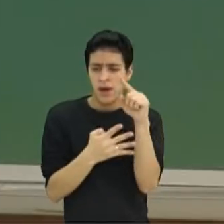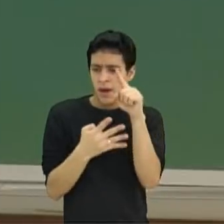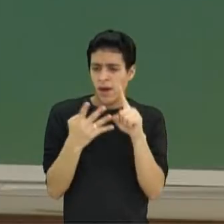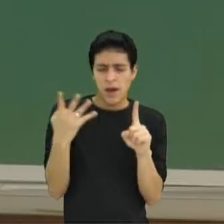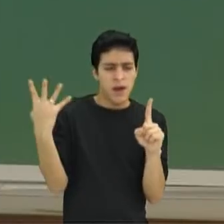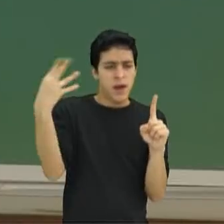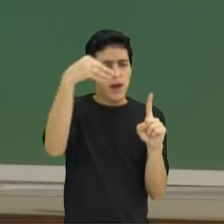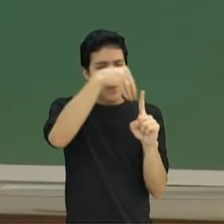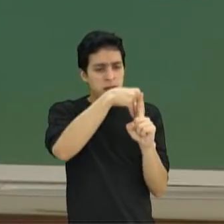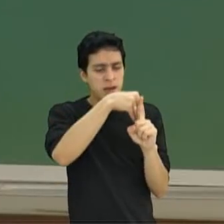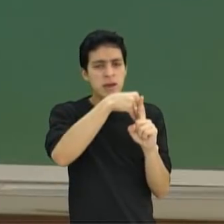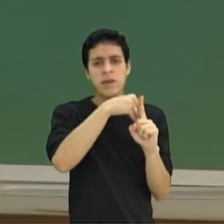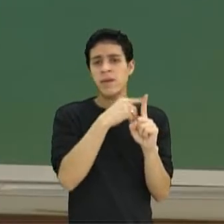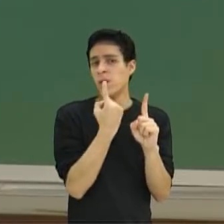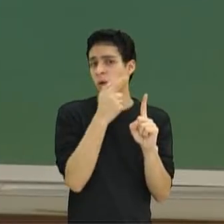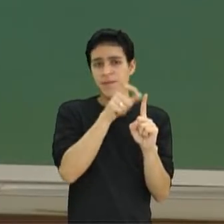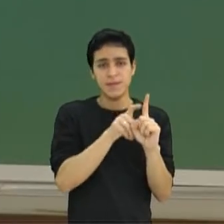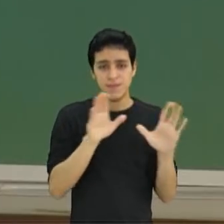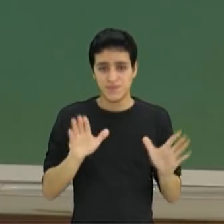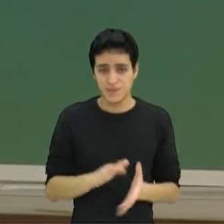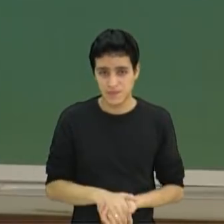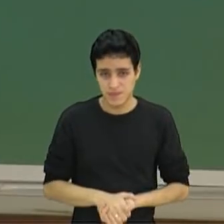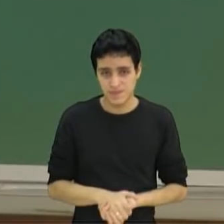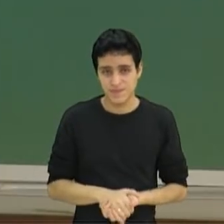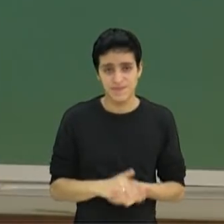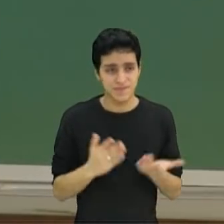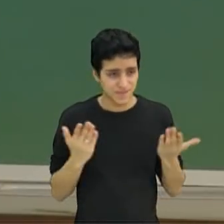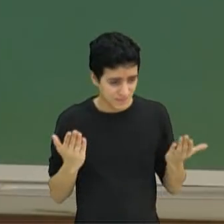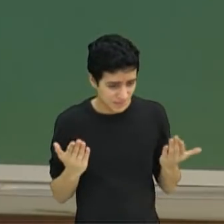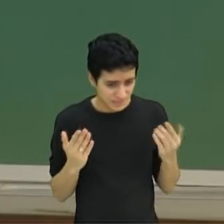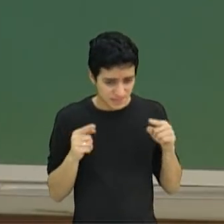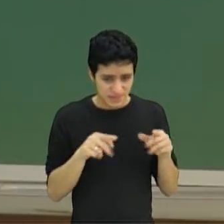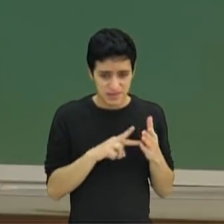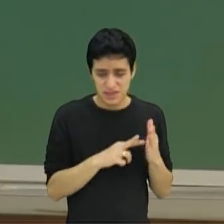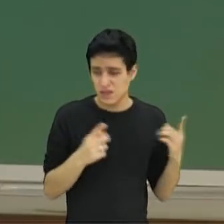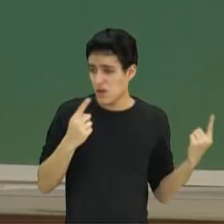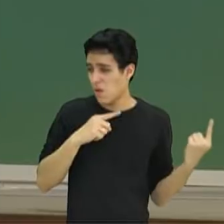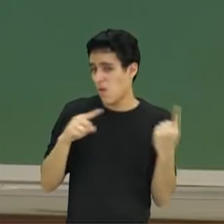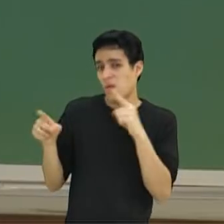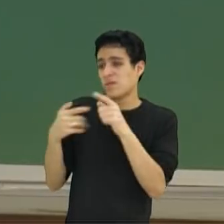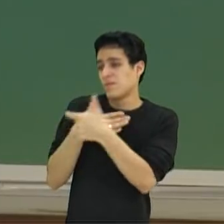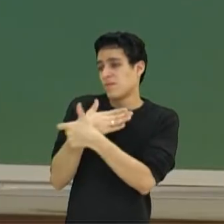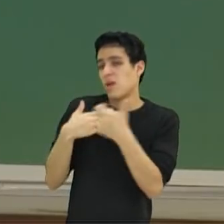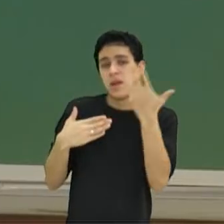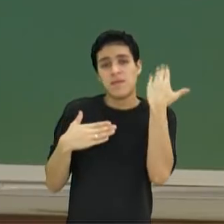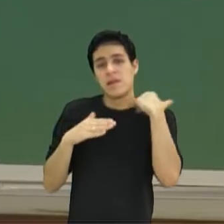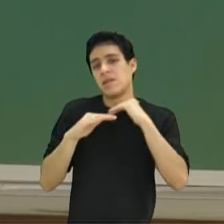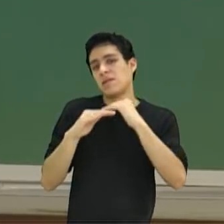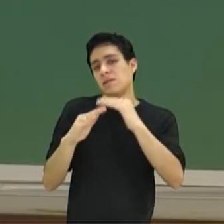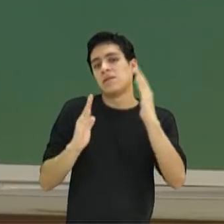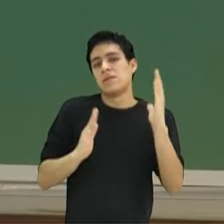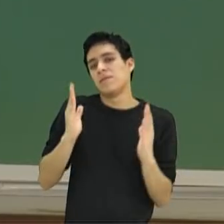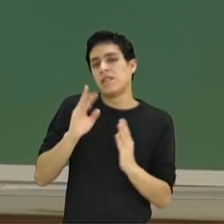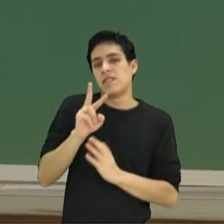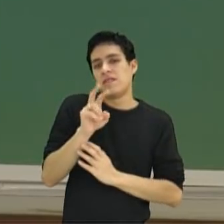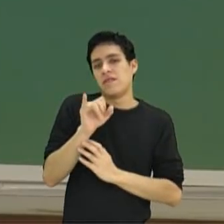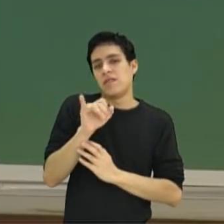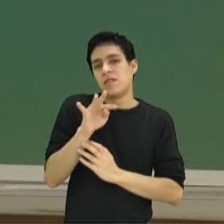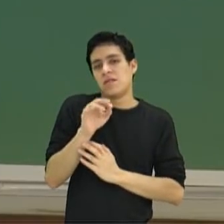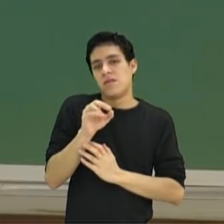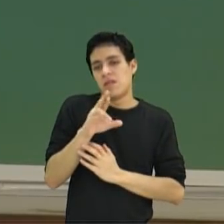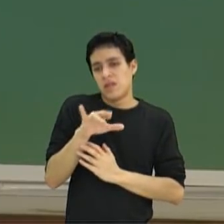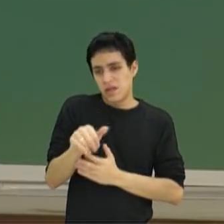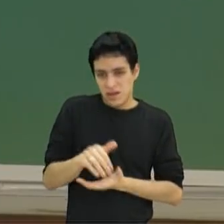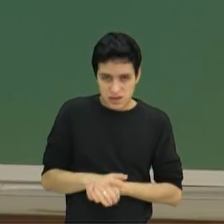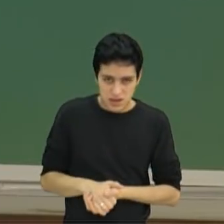as características em um personagem só. Então, isso vai contra a ordem moral da época da Era Vitoriana,